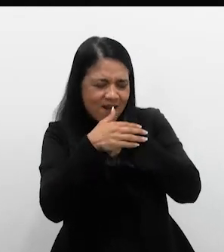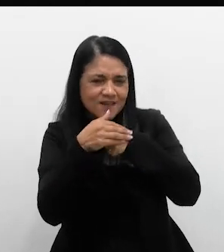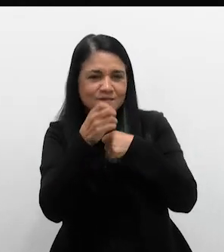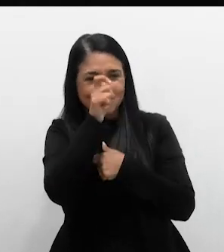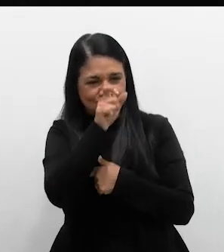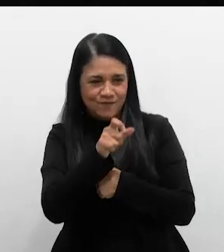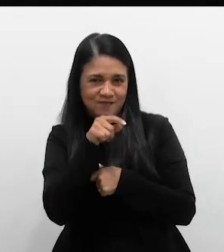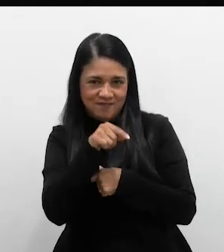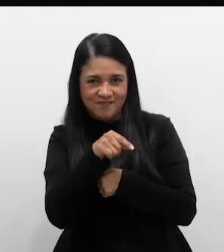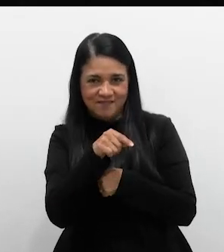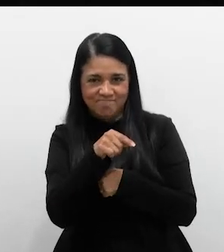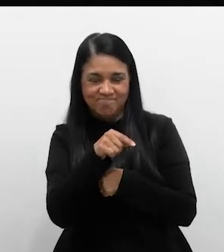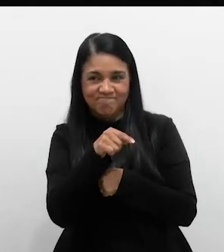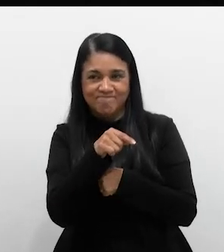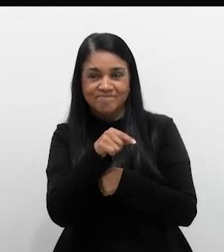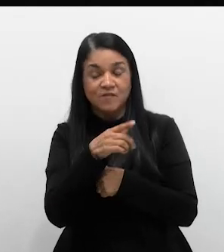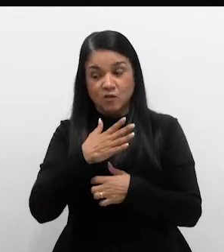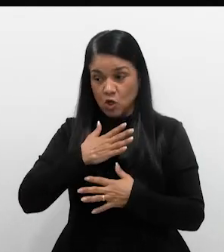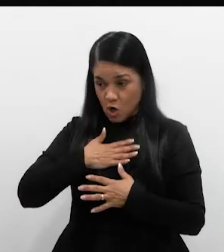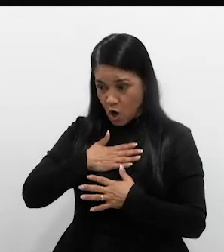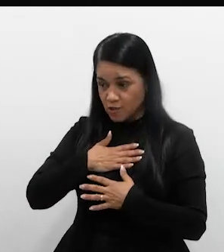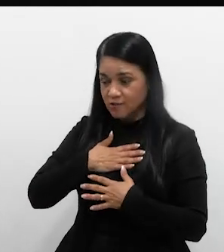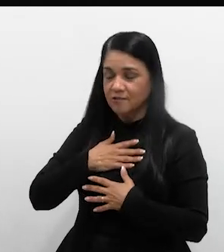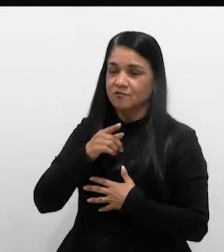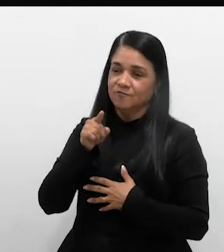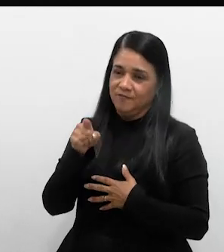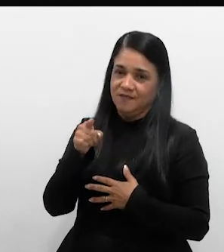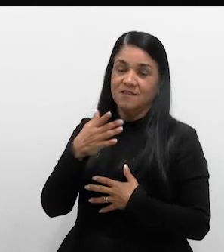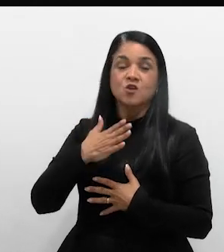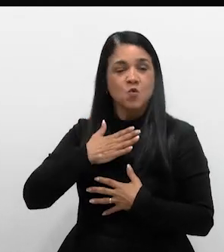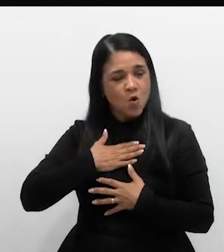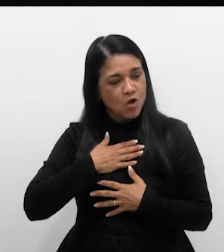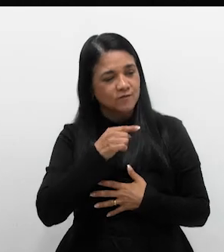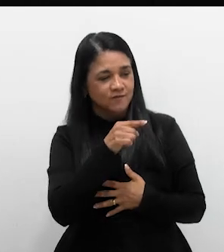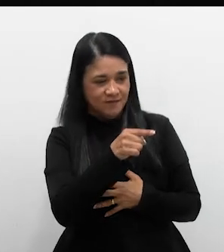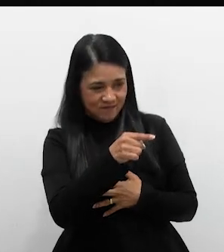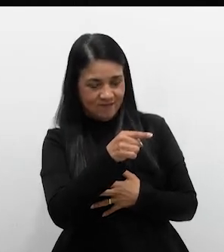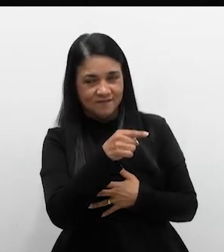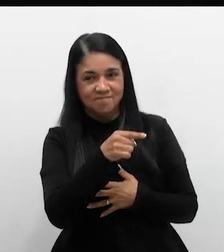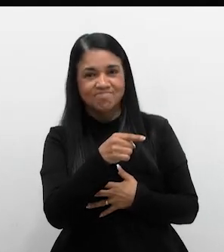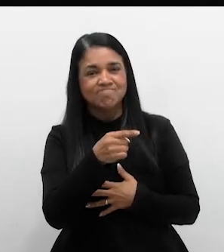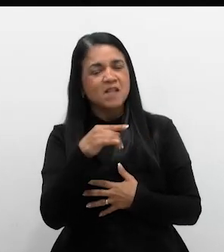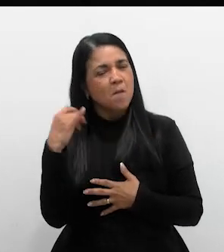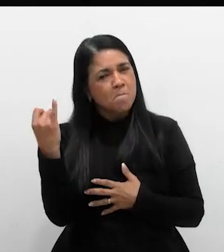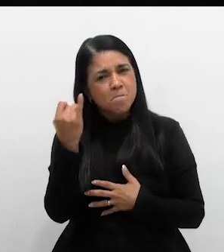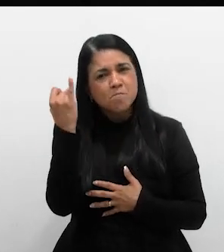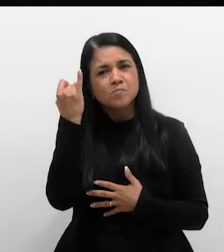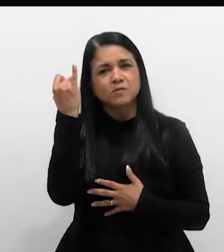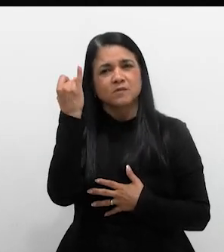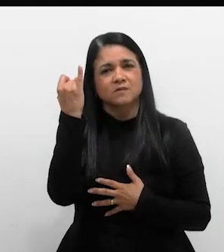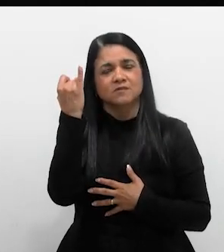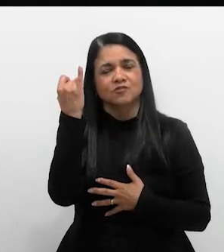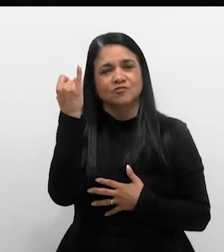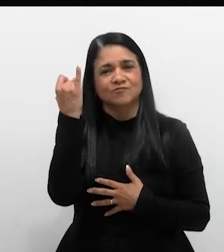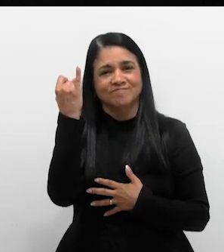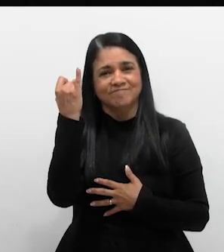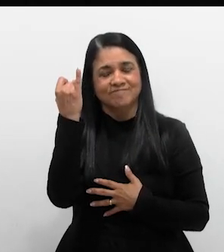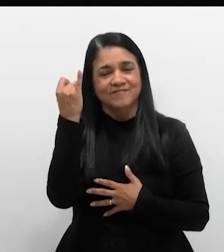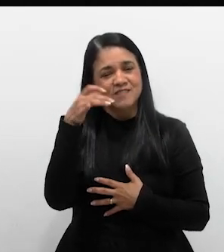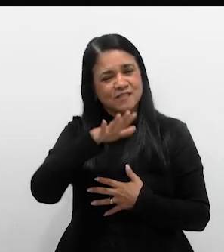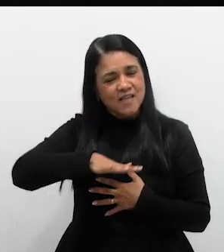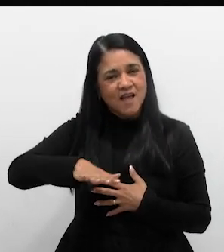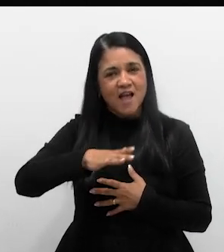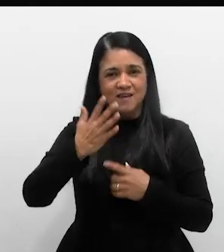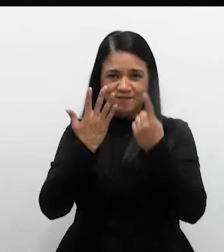afeto grande por você. Porque você gosta de mim e eu gosto de você. Então, eu acho que isso é muito importante para